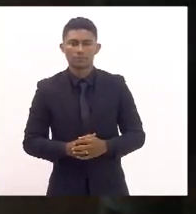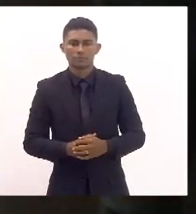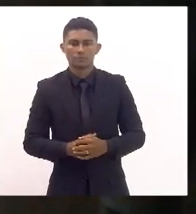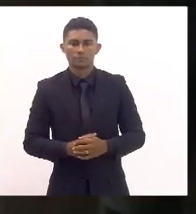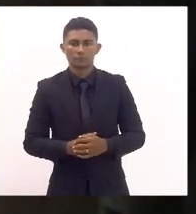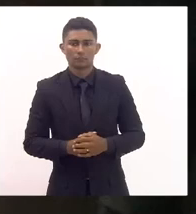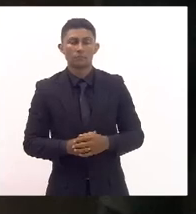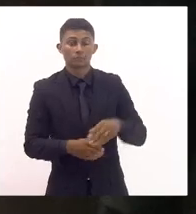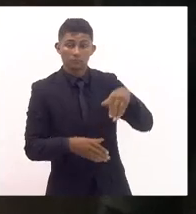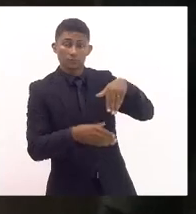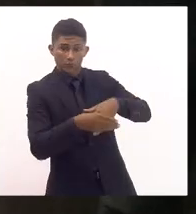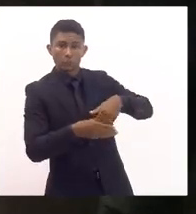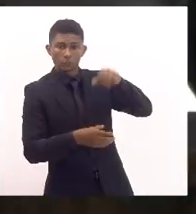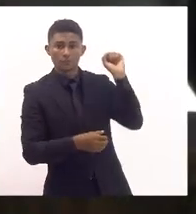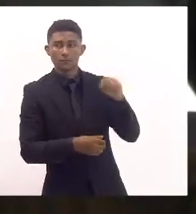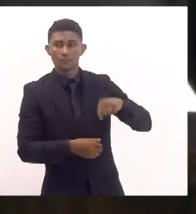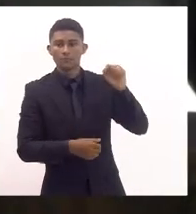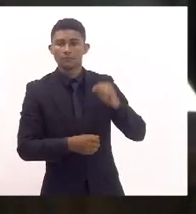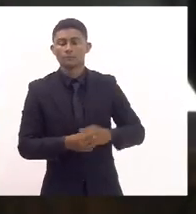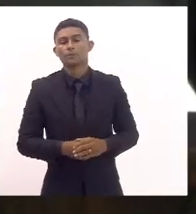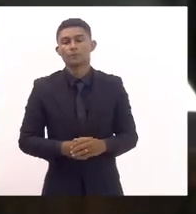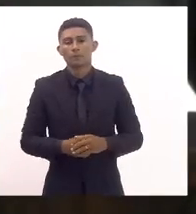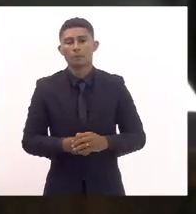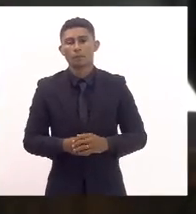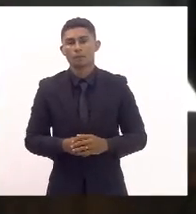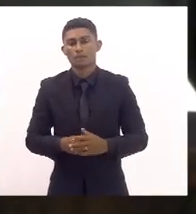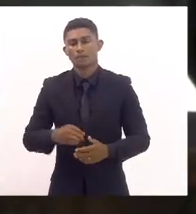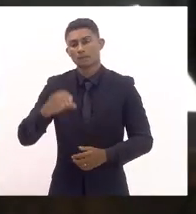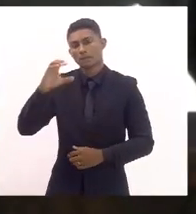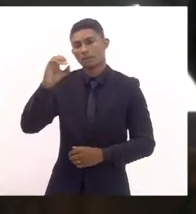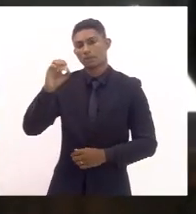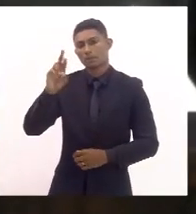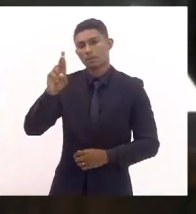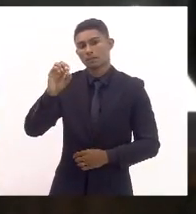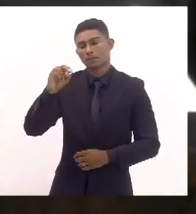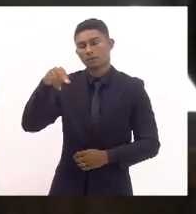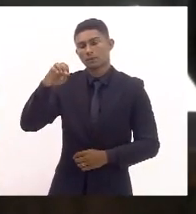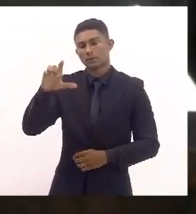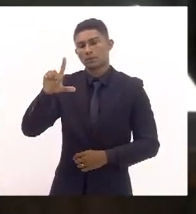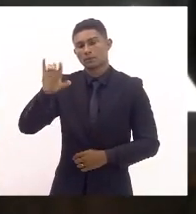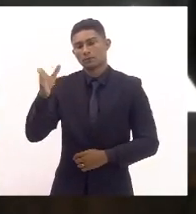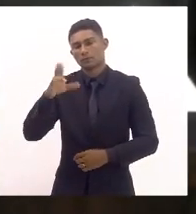o meu voto É sim o deputado Coronel Jairo